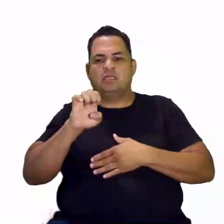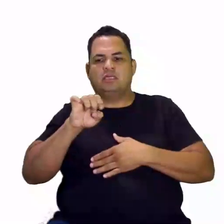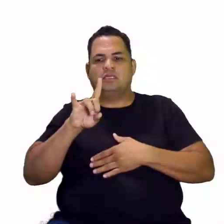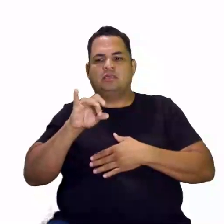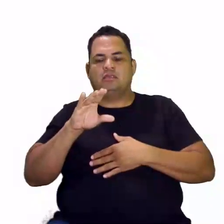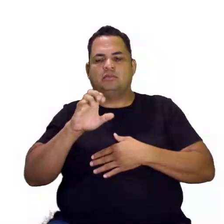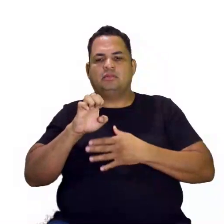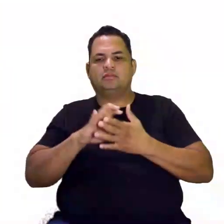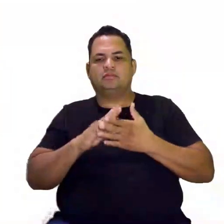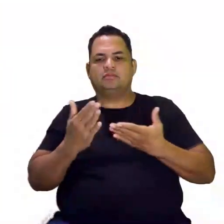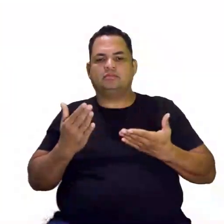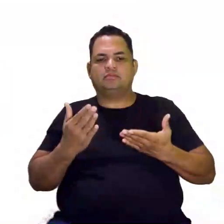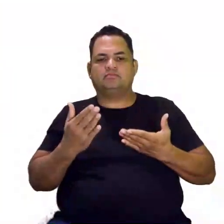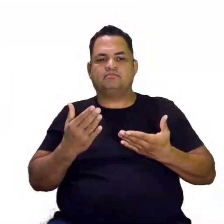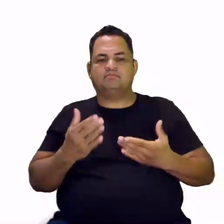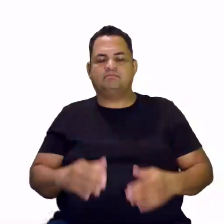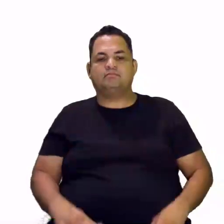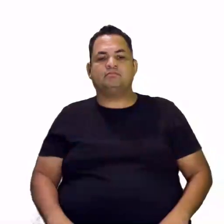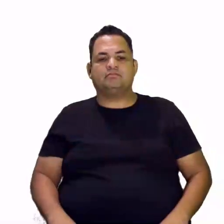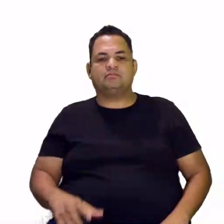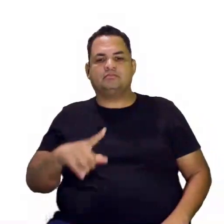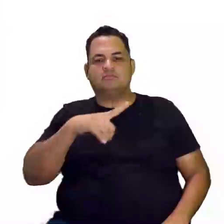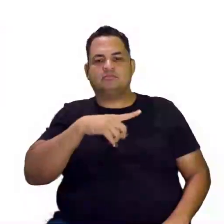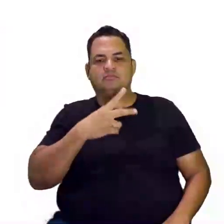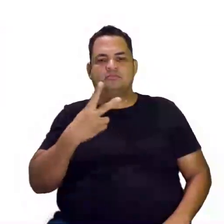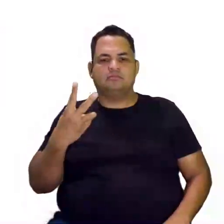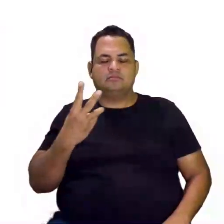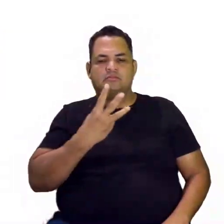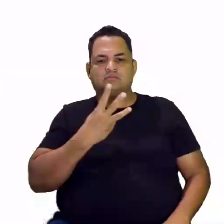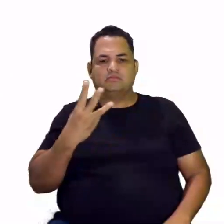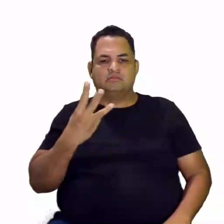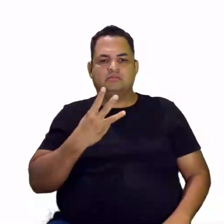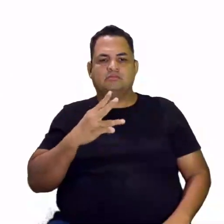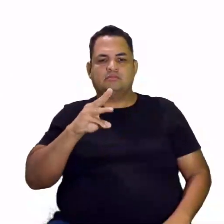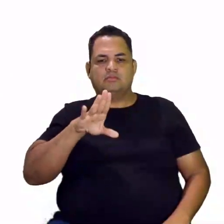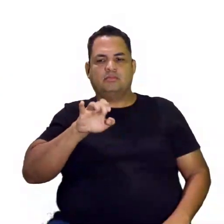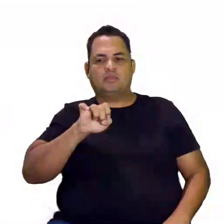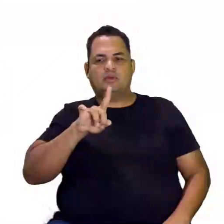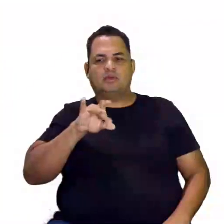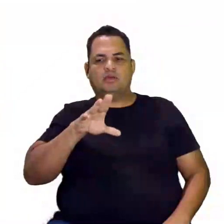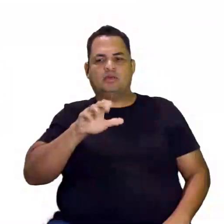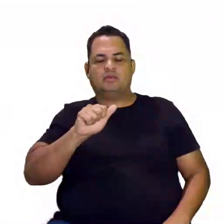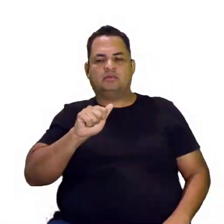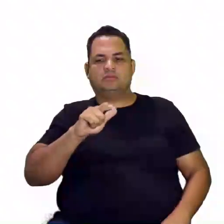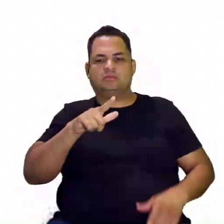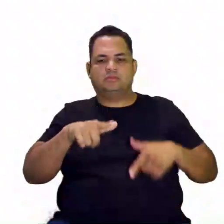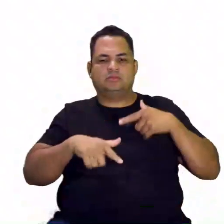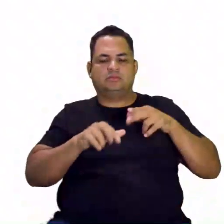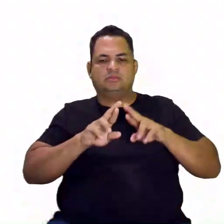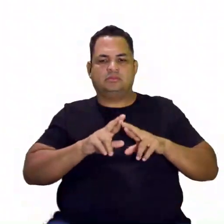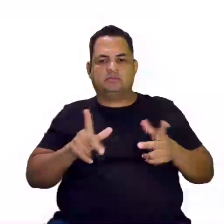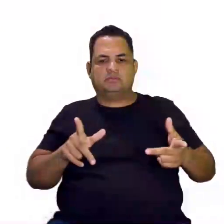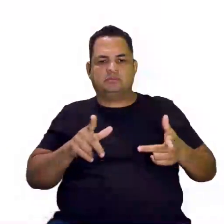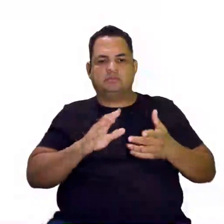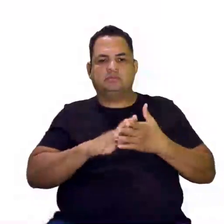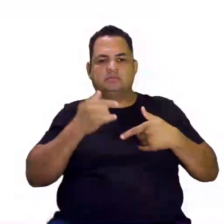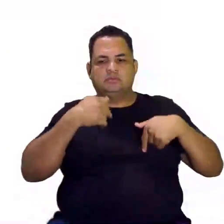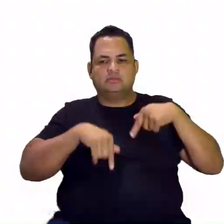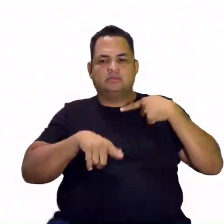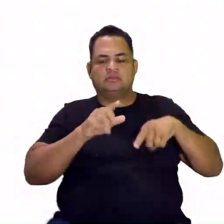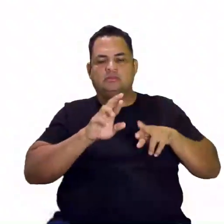anaeróbio procarionte, tá? Então você tinha 3 procariontes de ações diferentes, com atividades